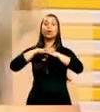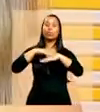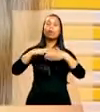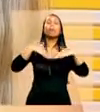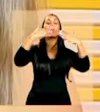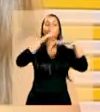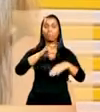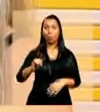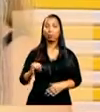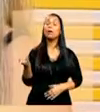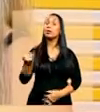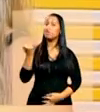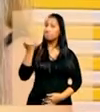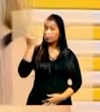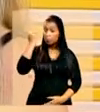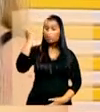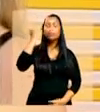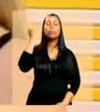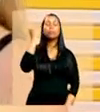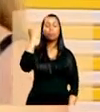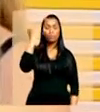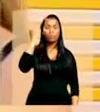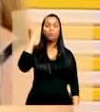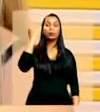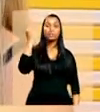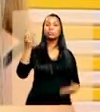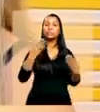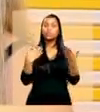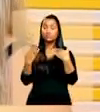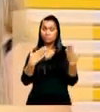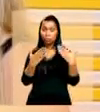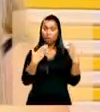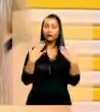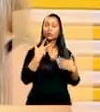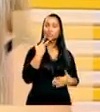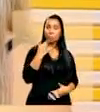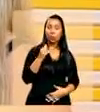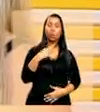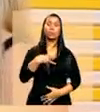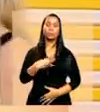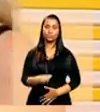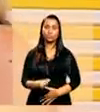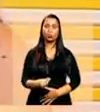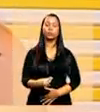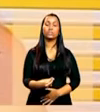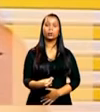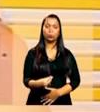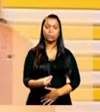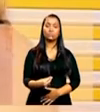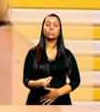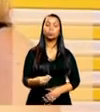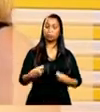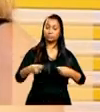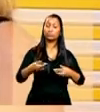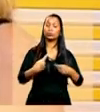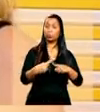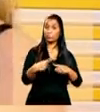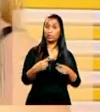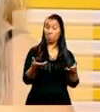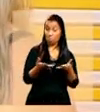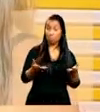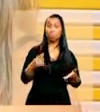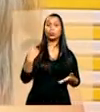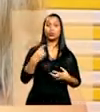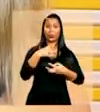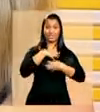vai fluir. É importante, é extremamente importante esse diálogo dos pais com os filhos, esse elo.